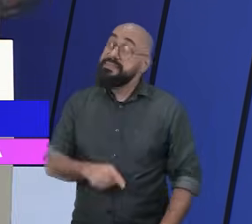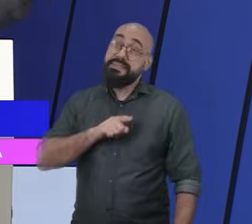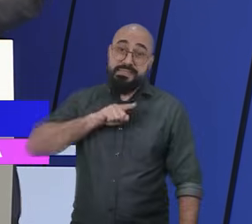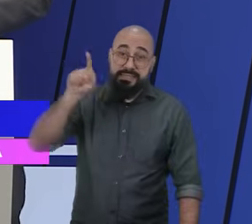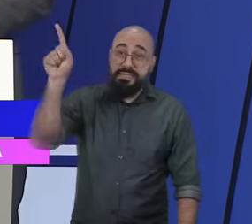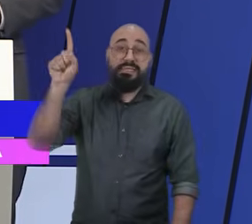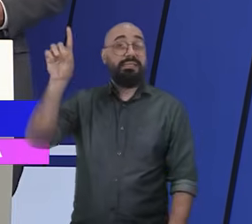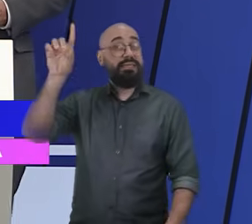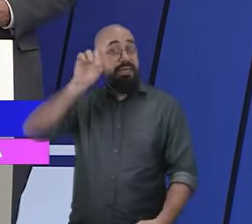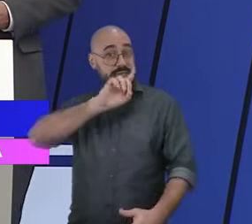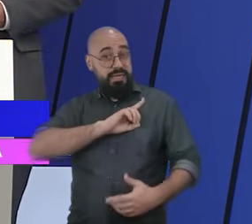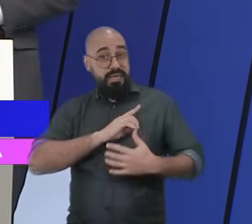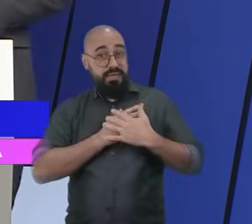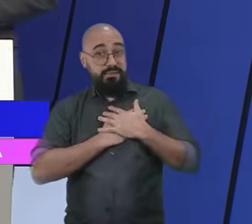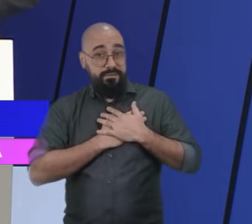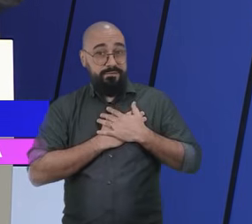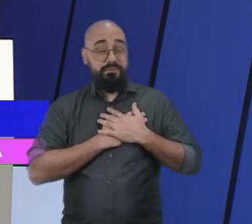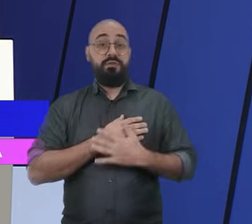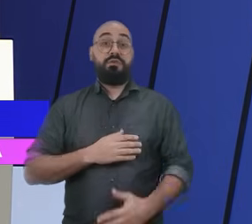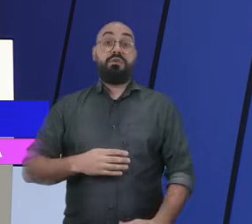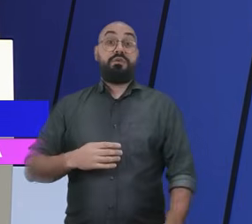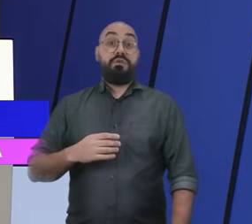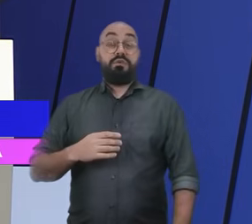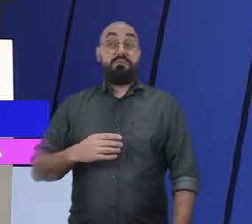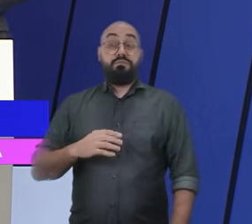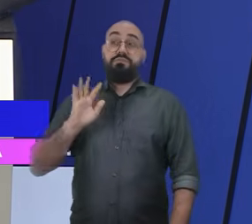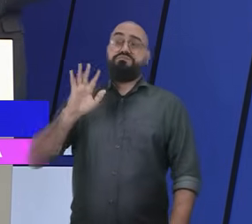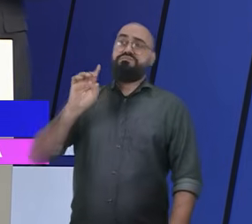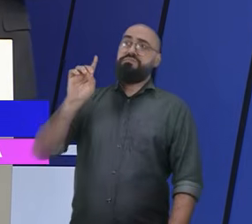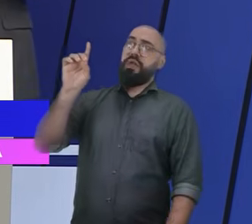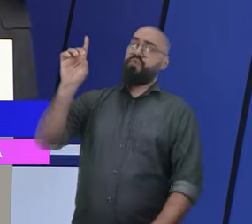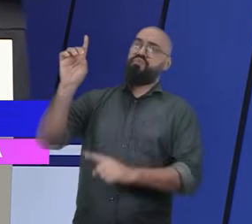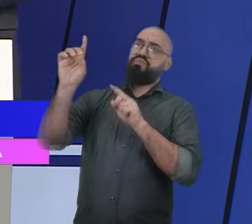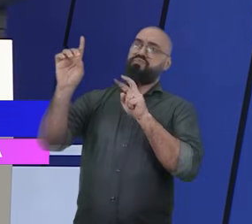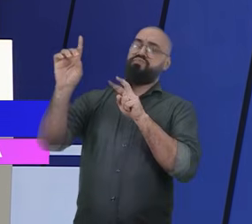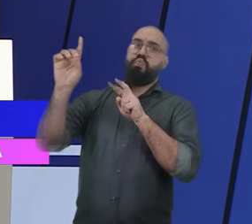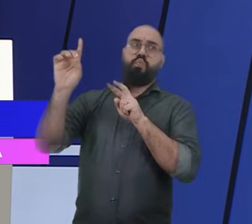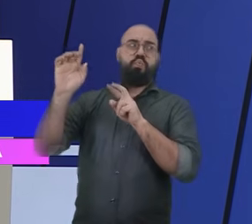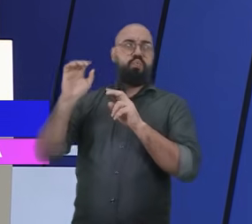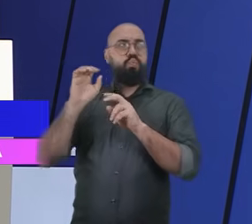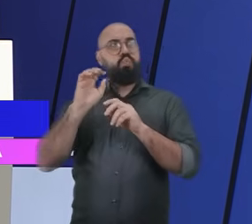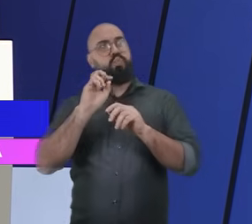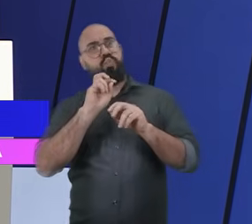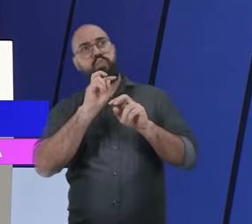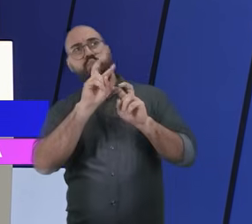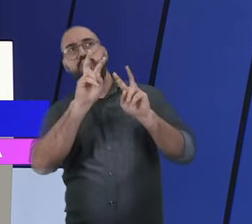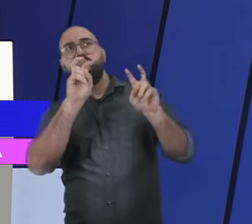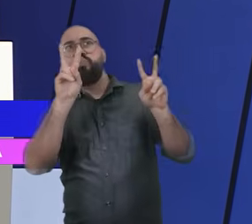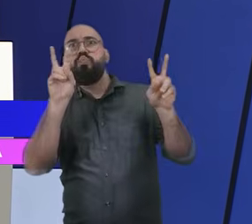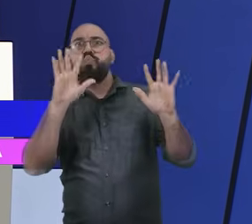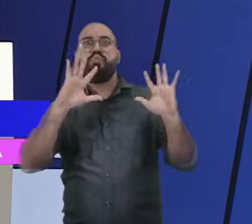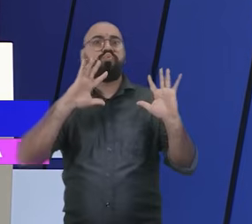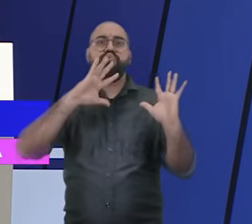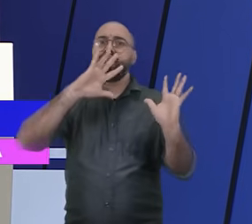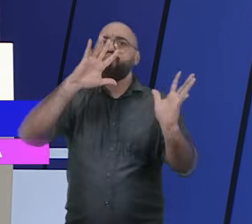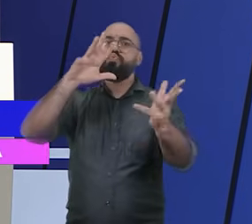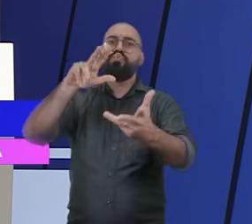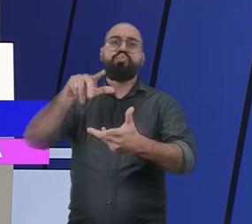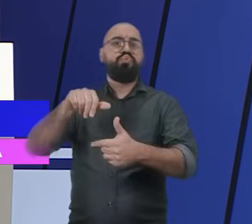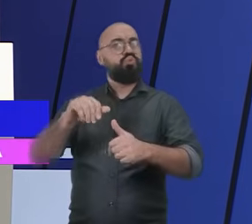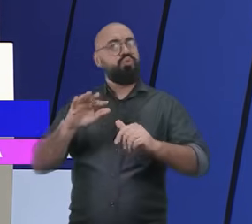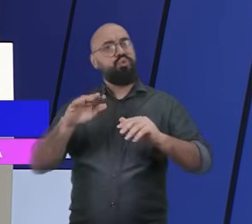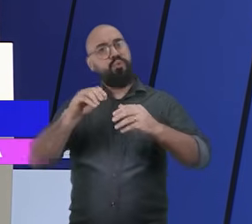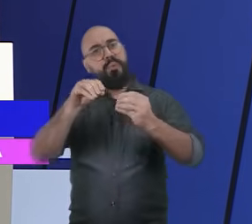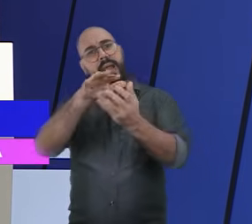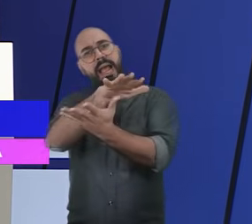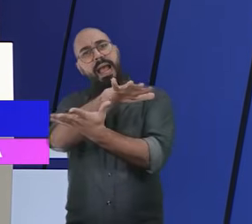olho para esse Deus, eu vejo algo tão grandioso, que se resume nessa